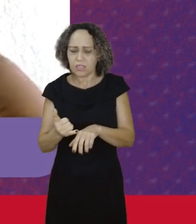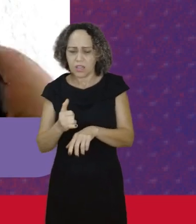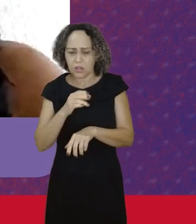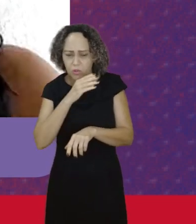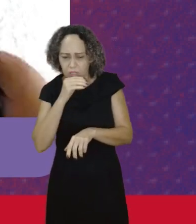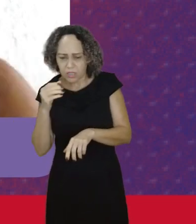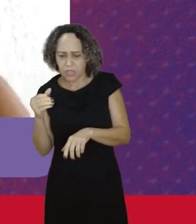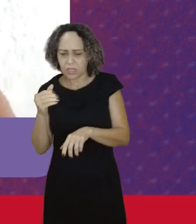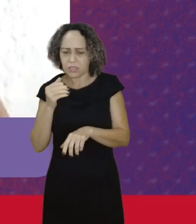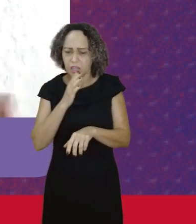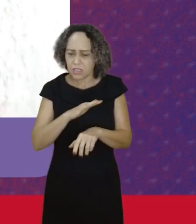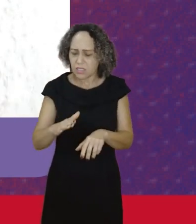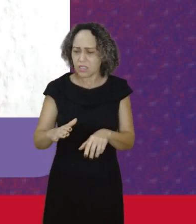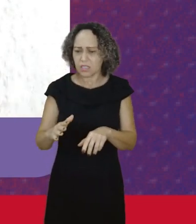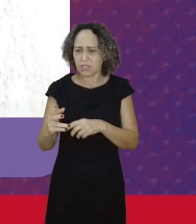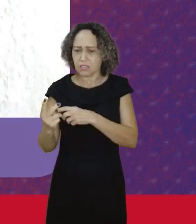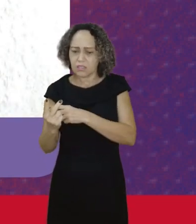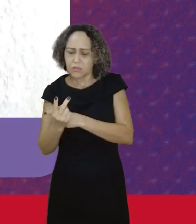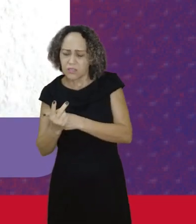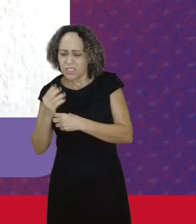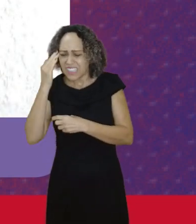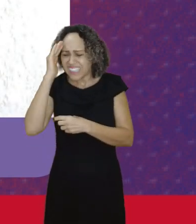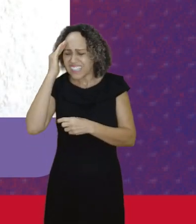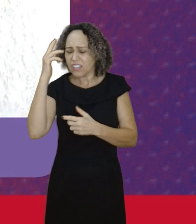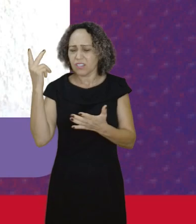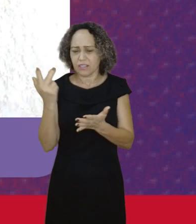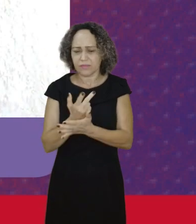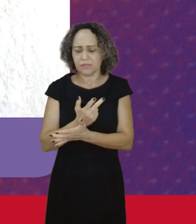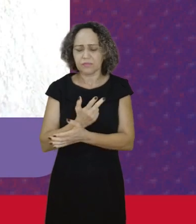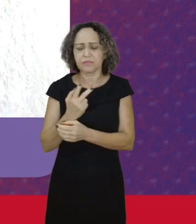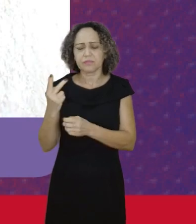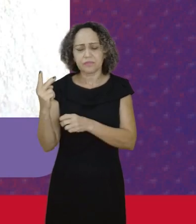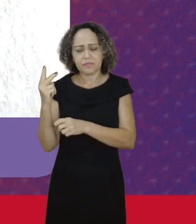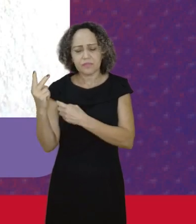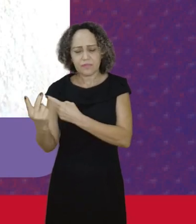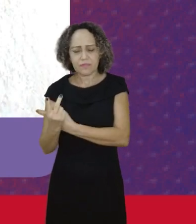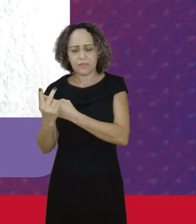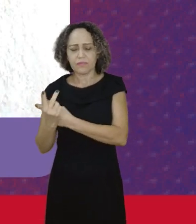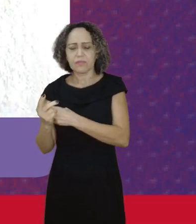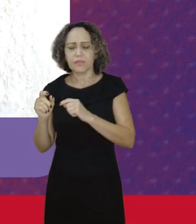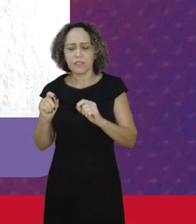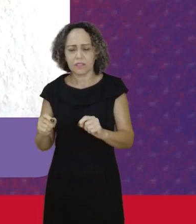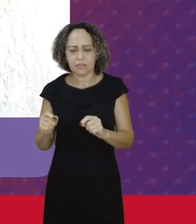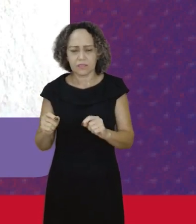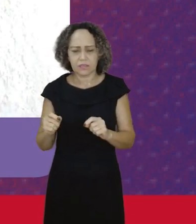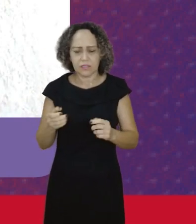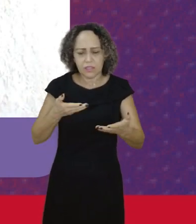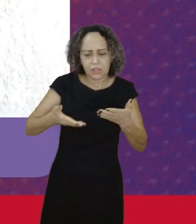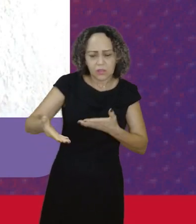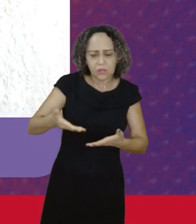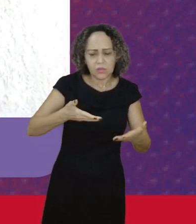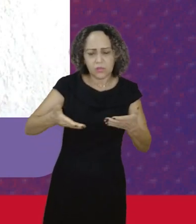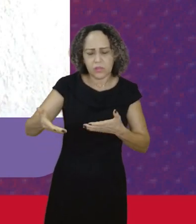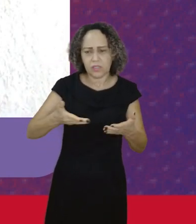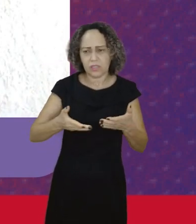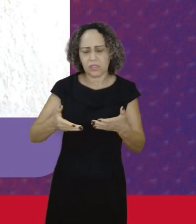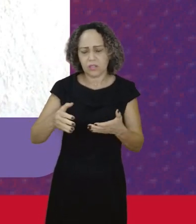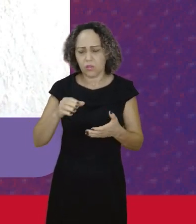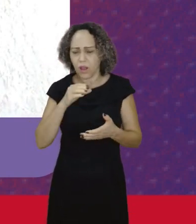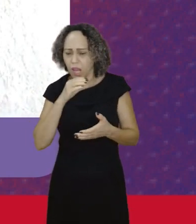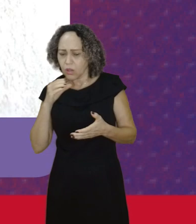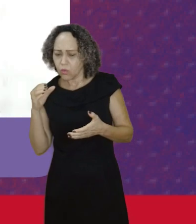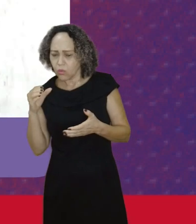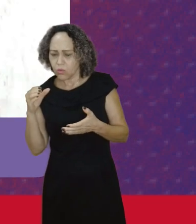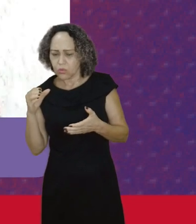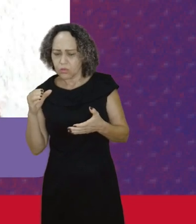proteger, entenderem o que está acontecendo, né, se proteger e falarem com um outro adulto que não seja, né,